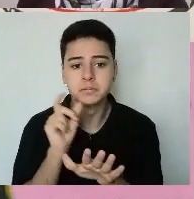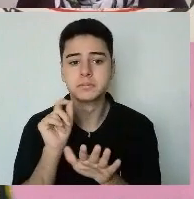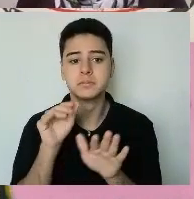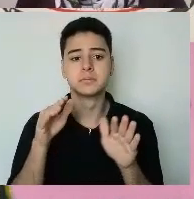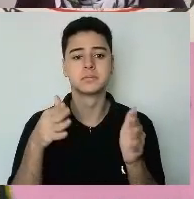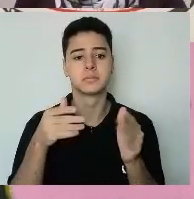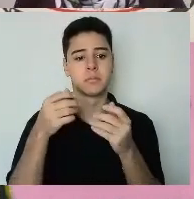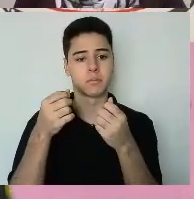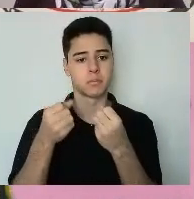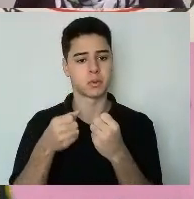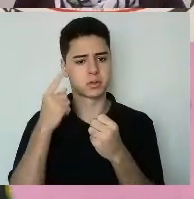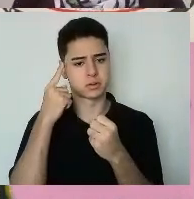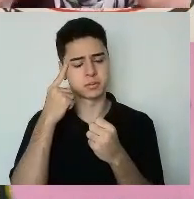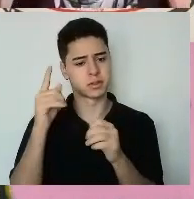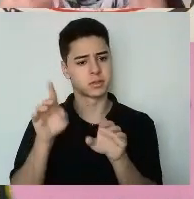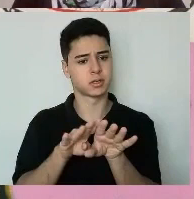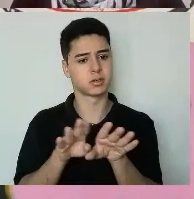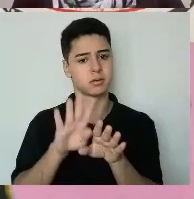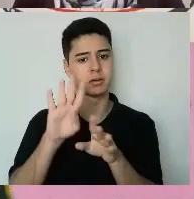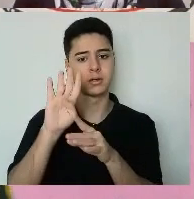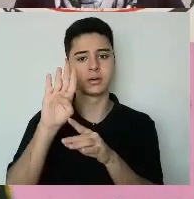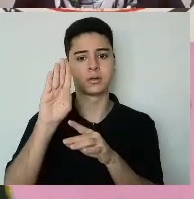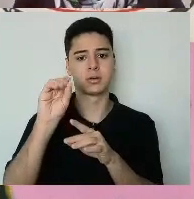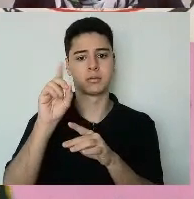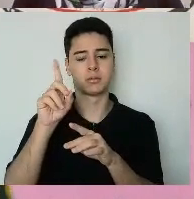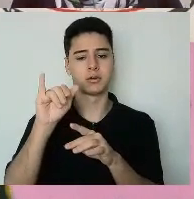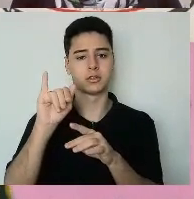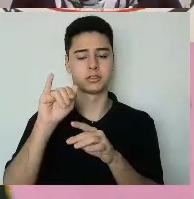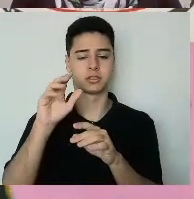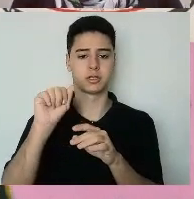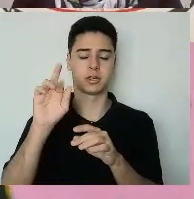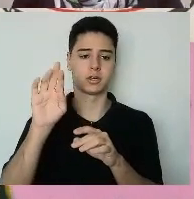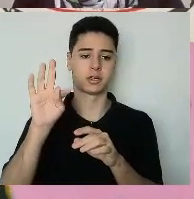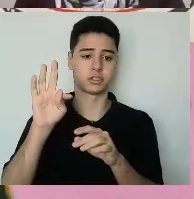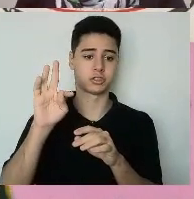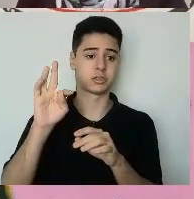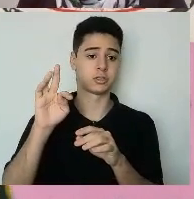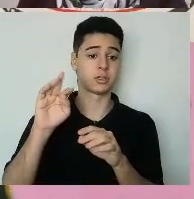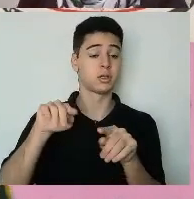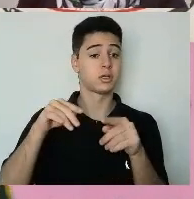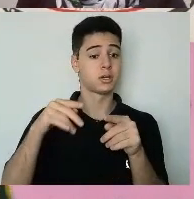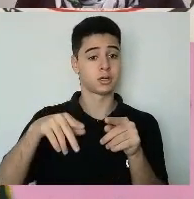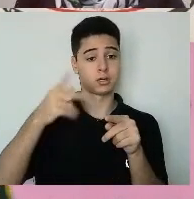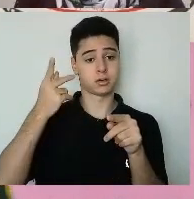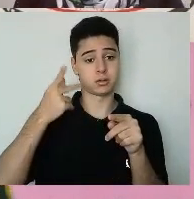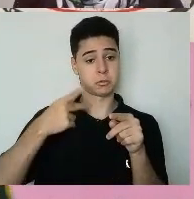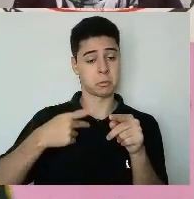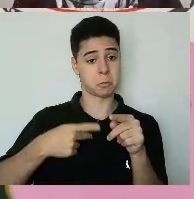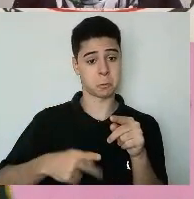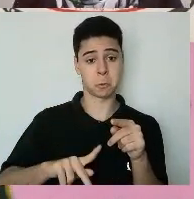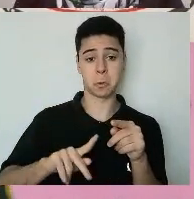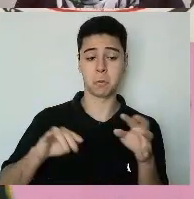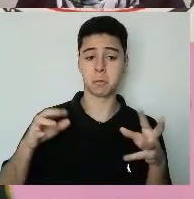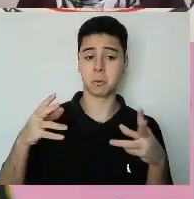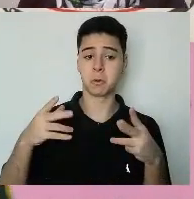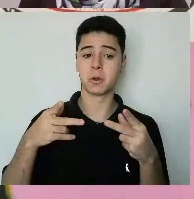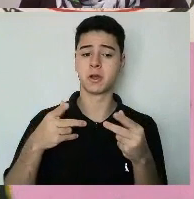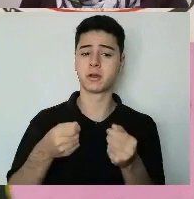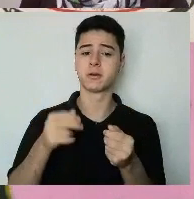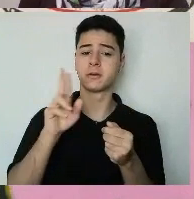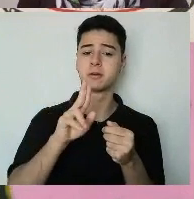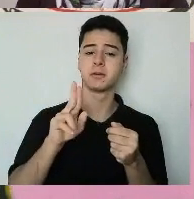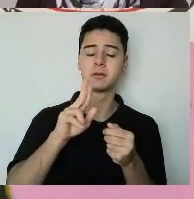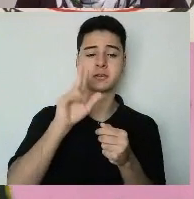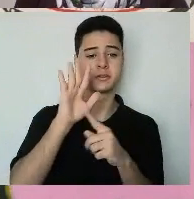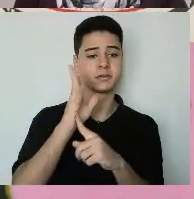pode ser considerada uma body art, já que o corpo é a matéria artística, né? Que vai ser utilizada pelo